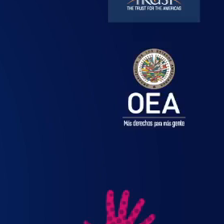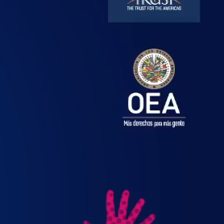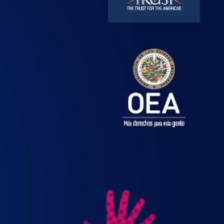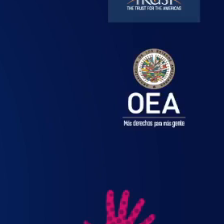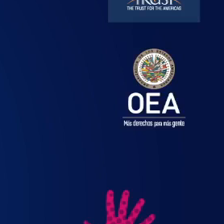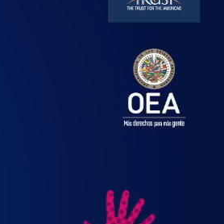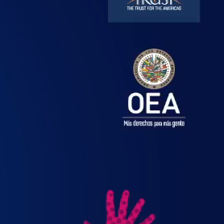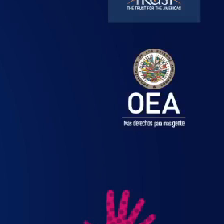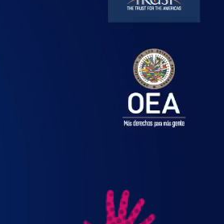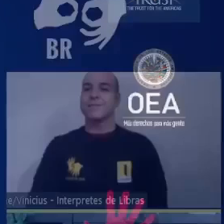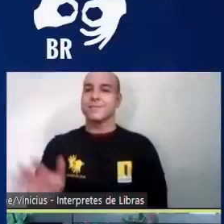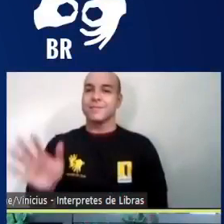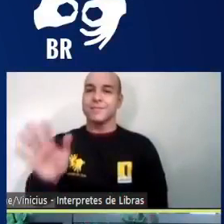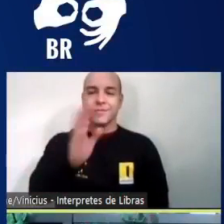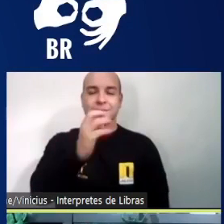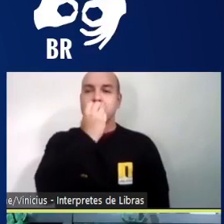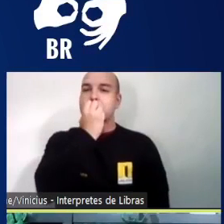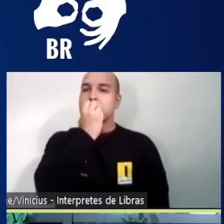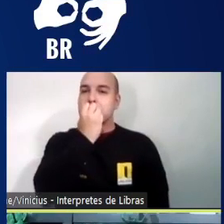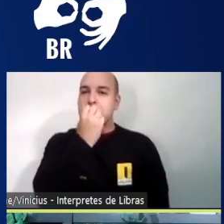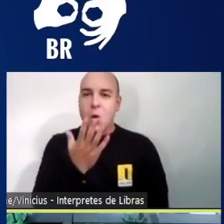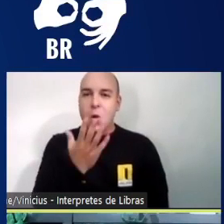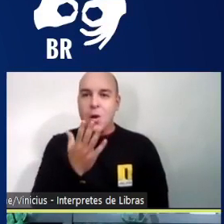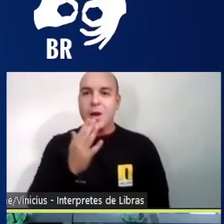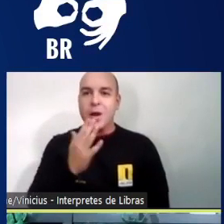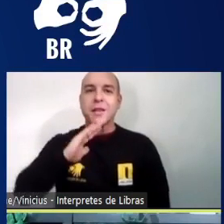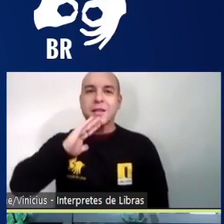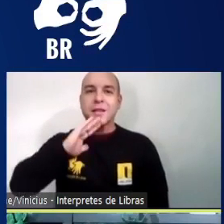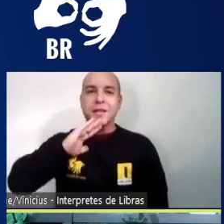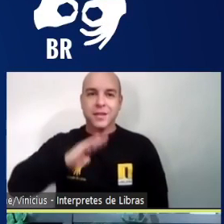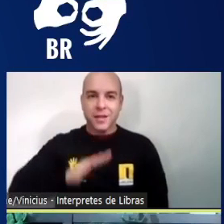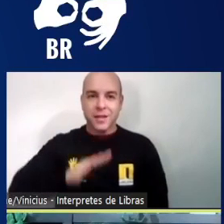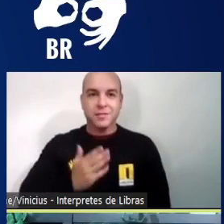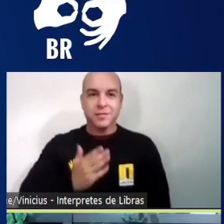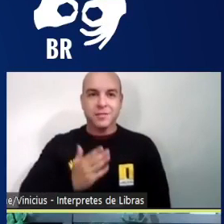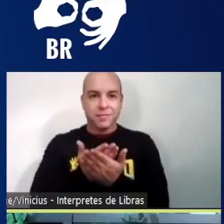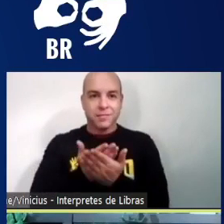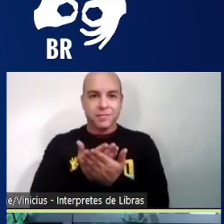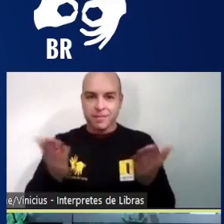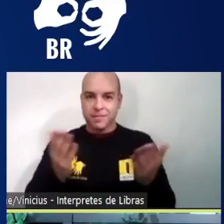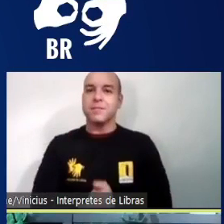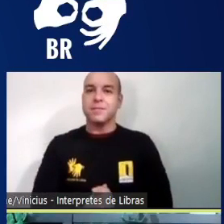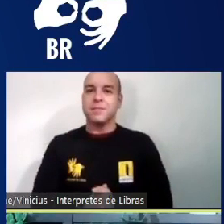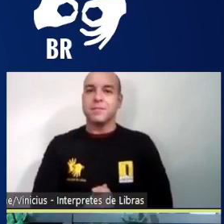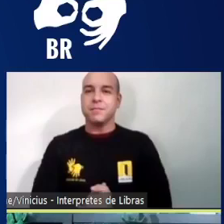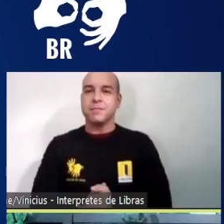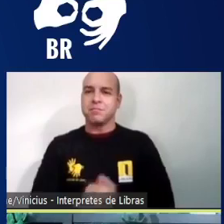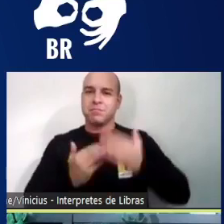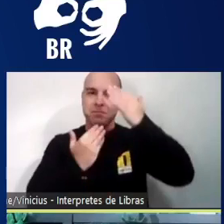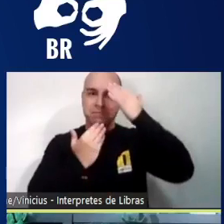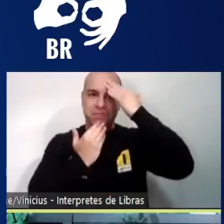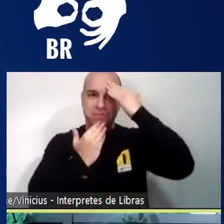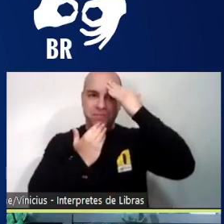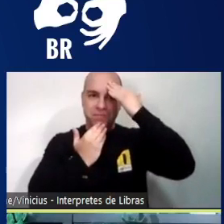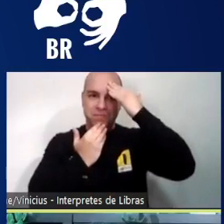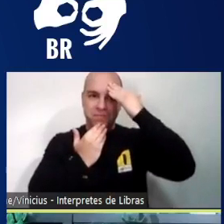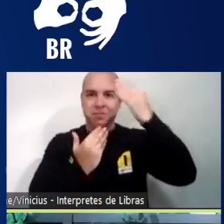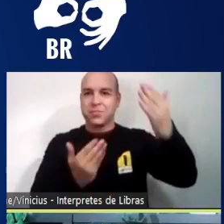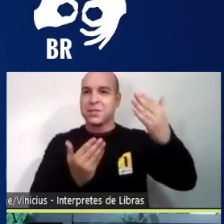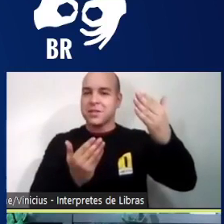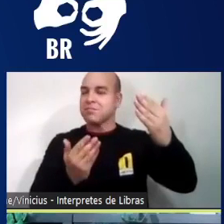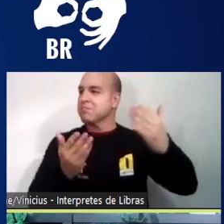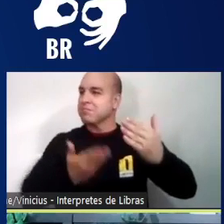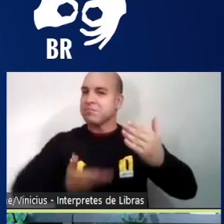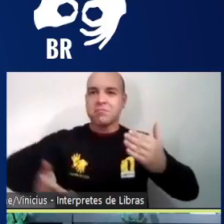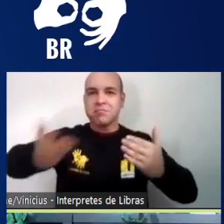Boa tarde, obrigado, Fátima. Uma satisfação estar aqui com todos